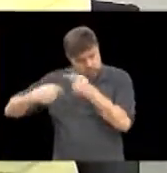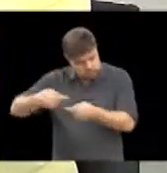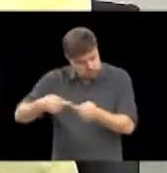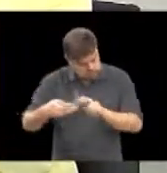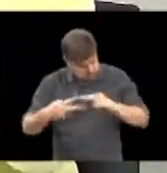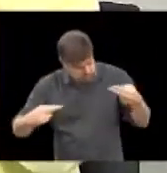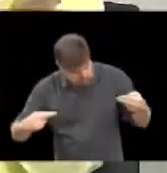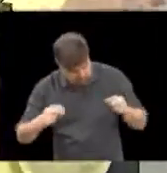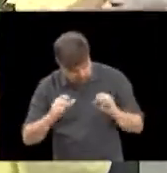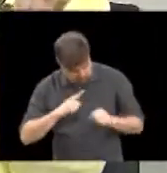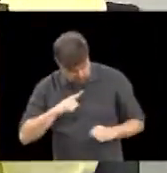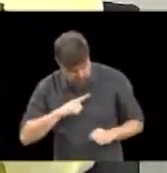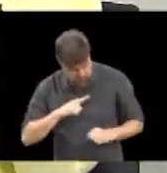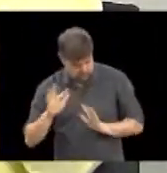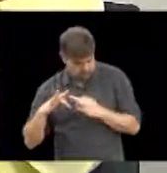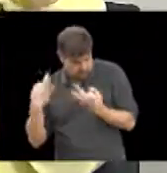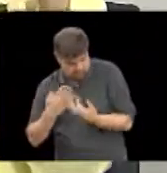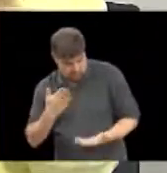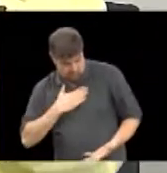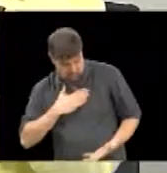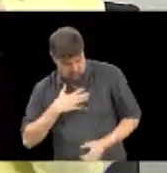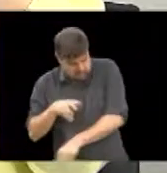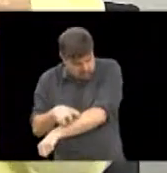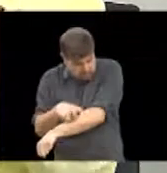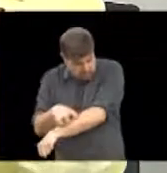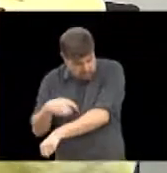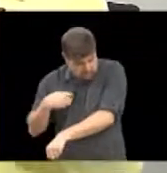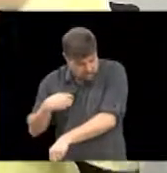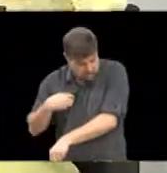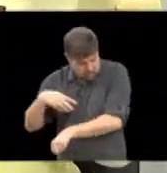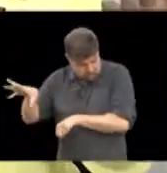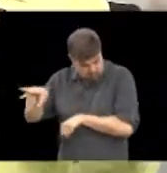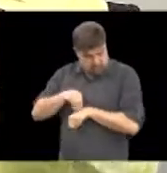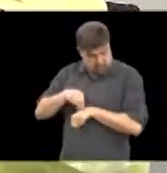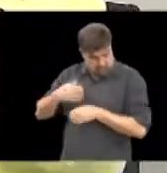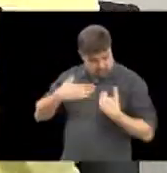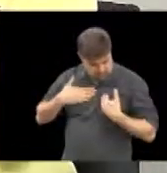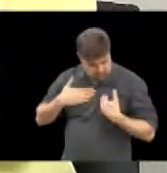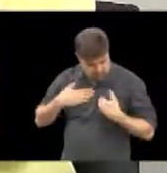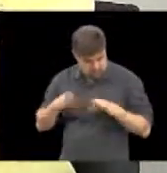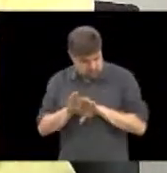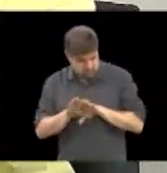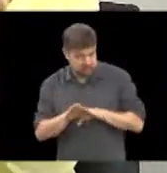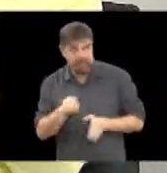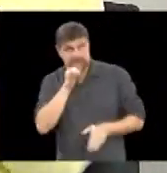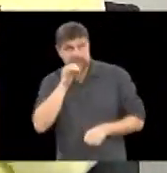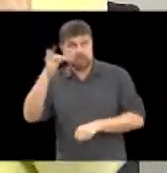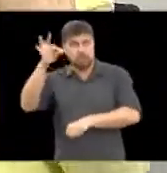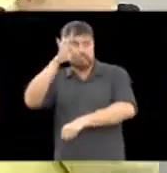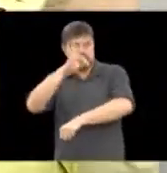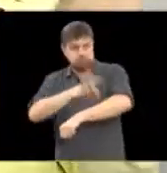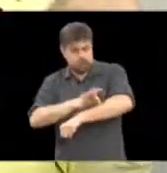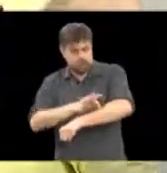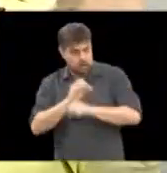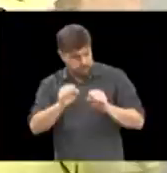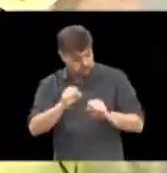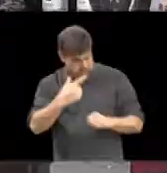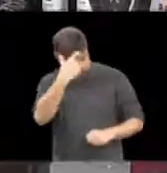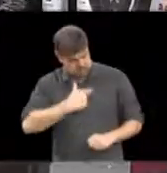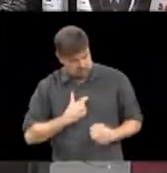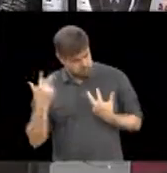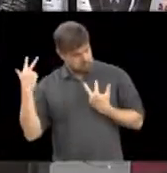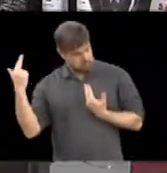minha mãe tem, ou alguém da minha família tem uma alergia a algum alimento, alguma coisa, uma abelha, por exemplo, eu posso ter